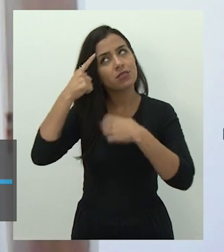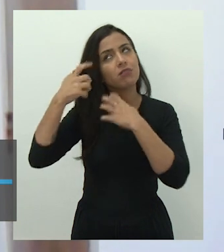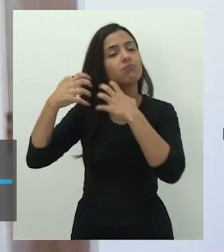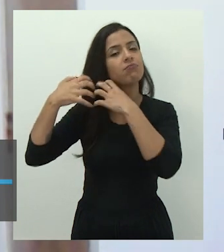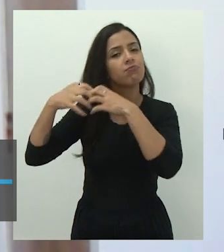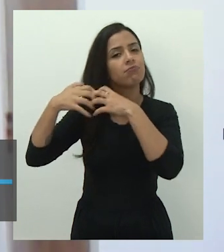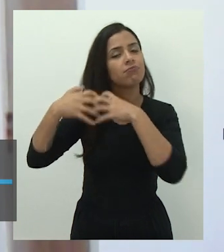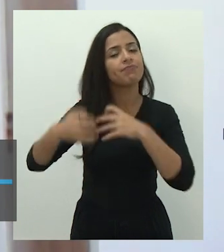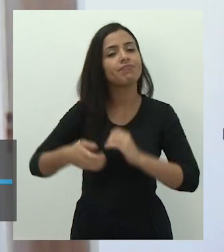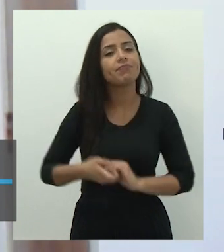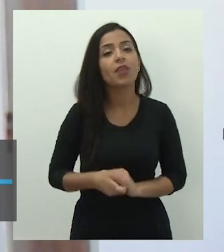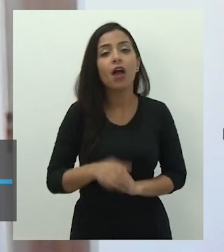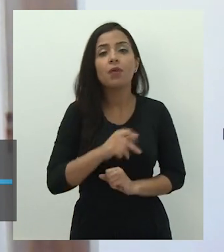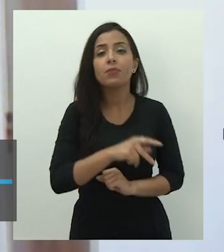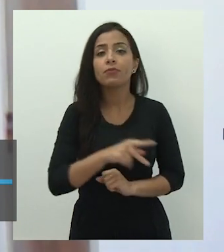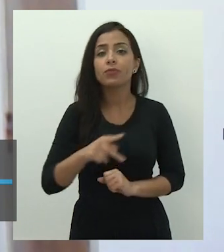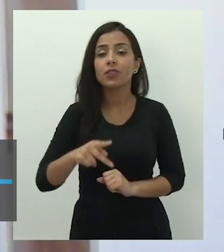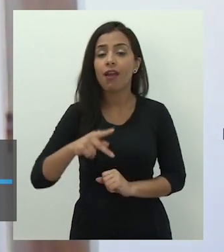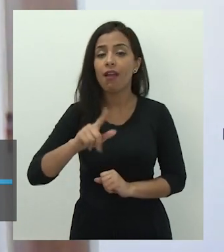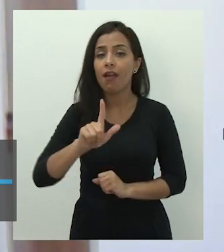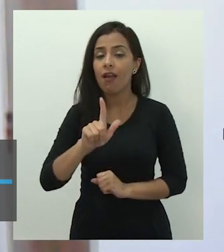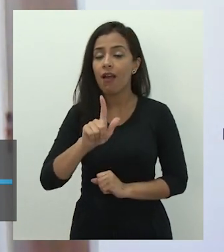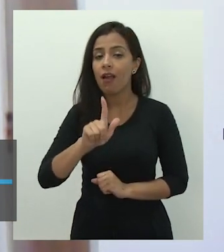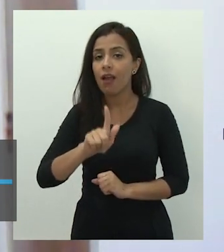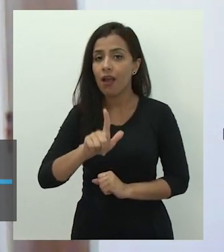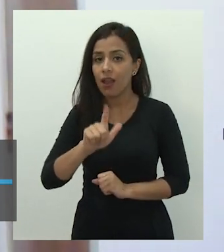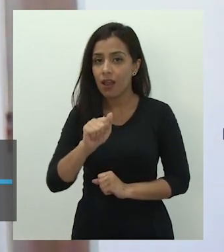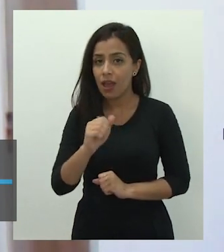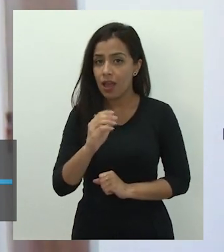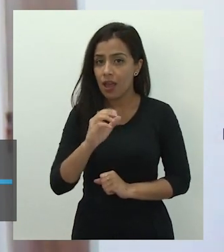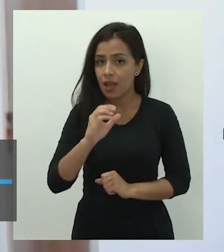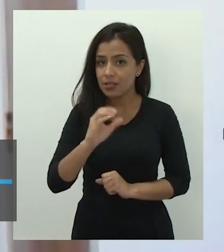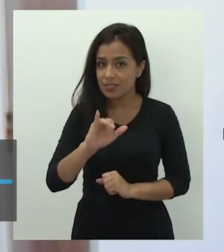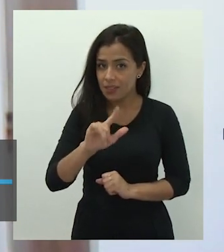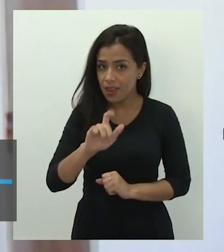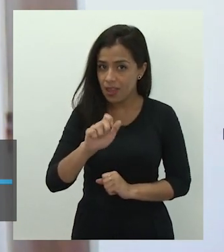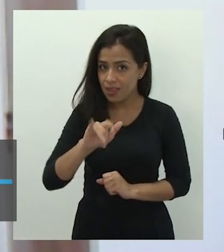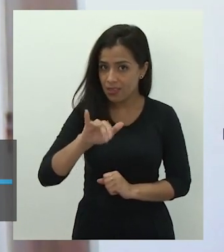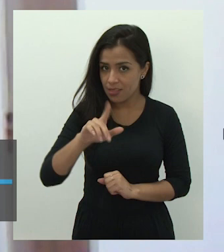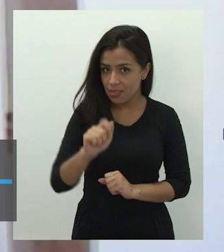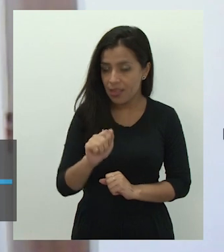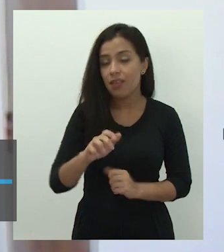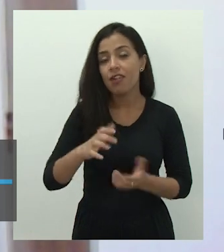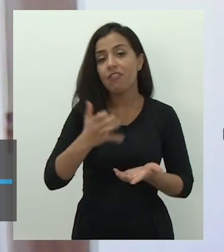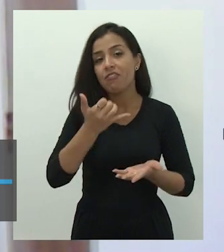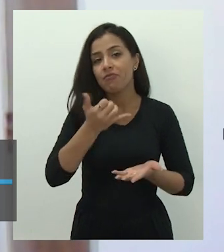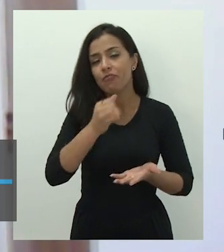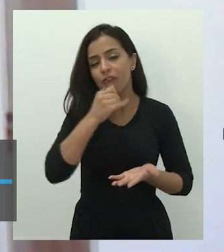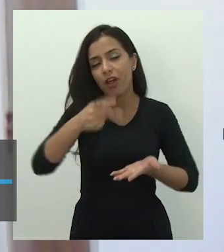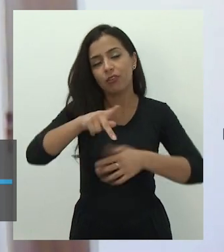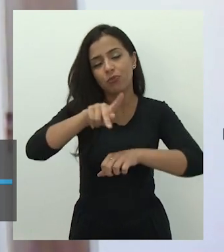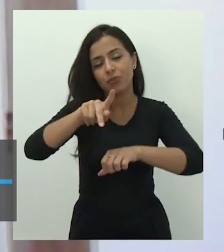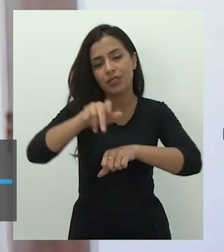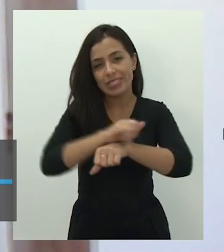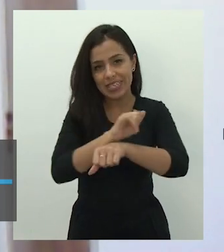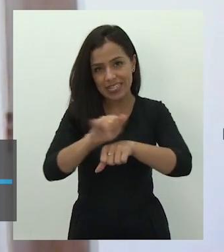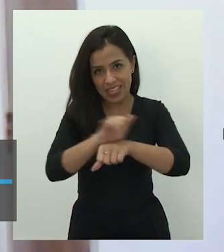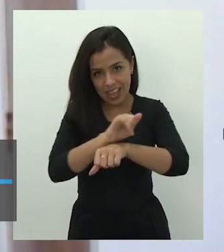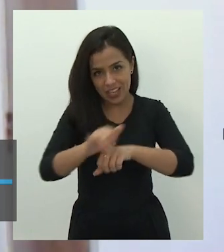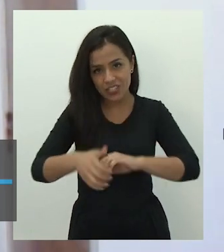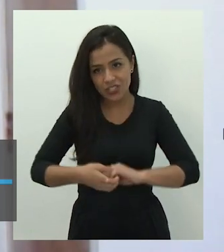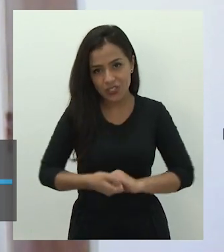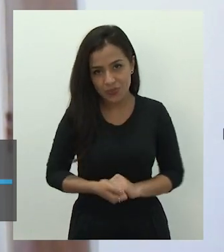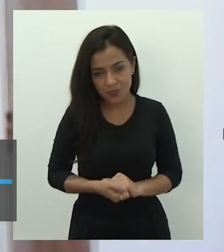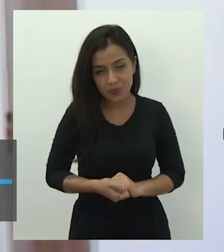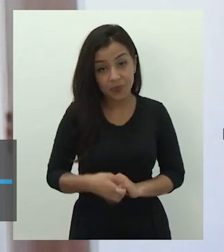professora Gracileide fala sobre estratégias de medidas e cálculos. Professora Elisete, representar,